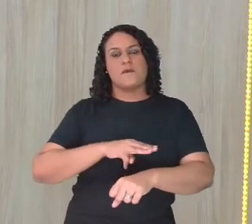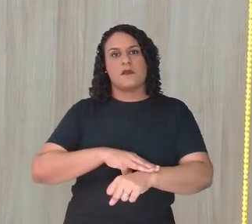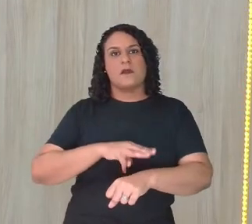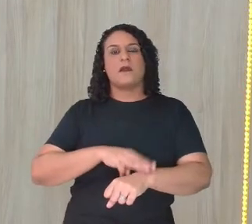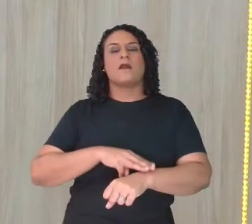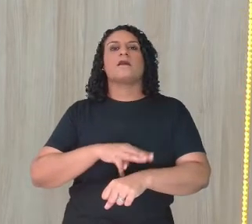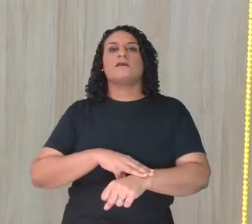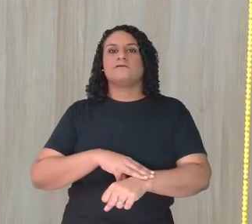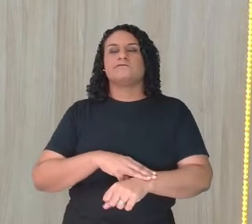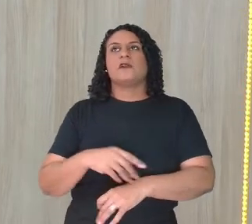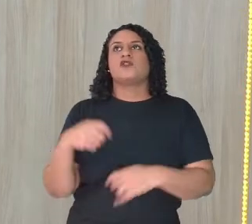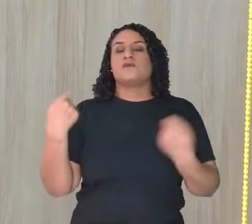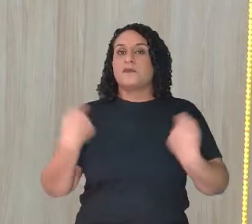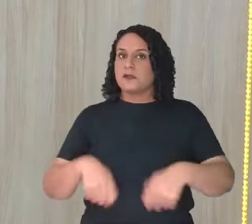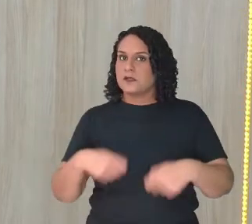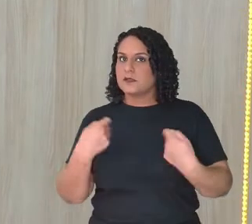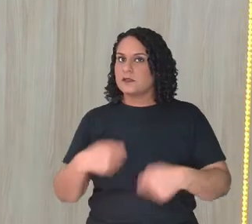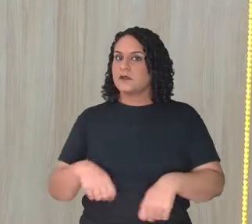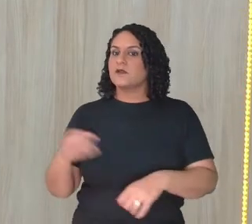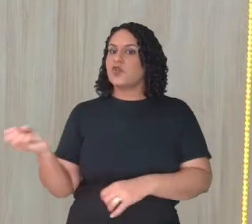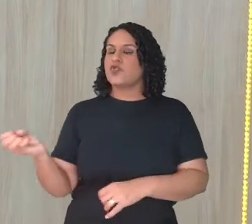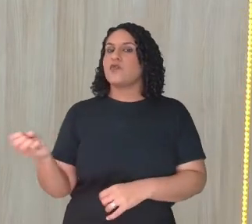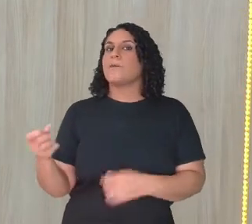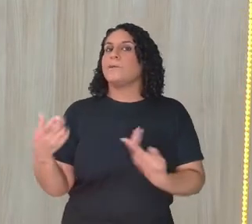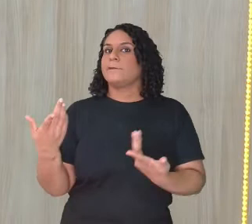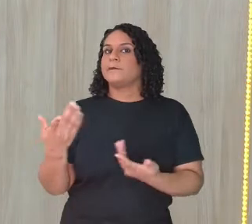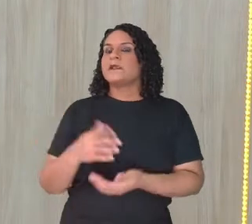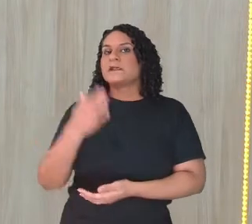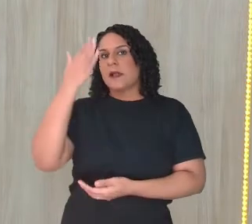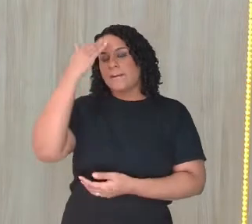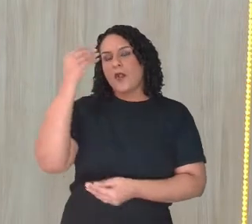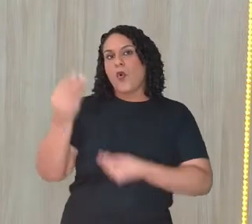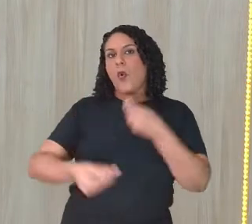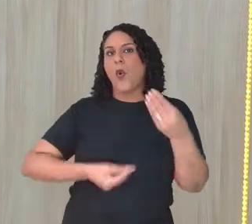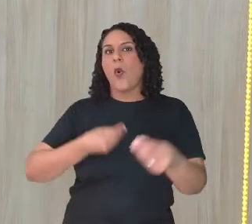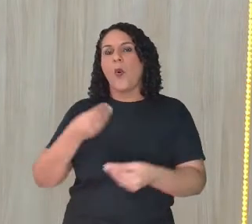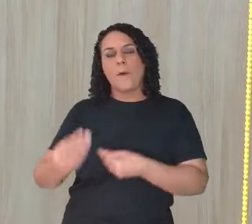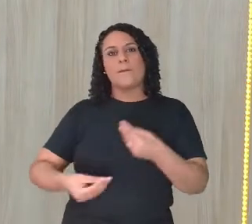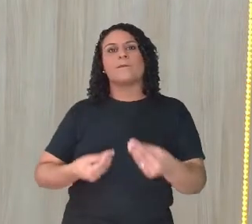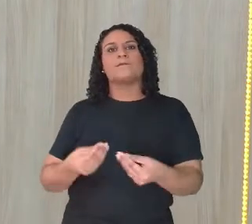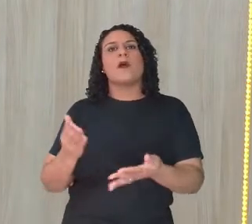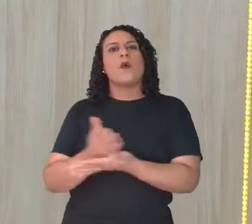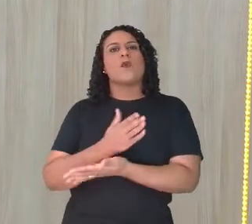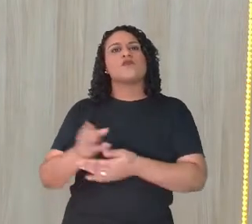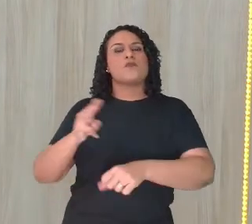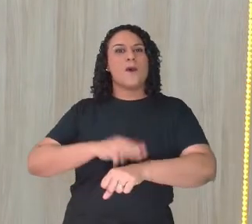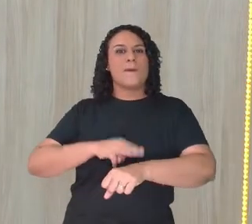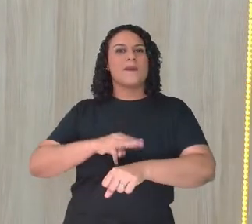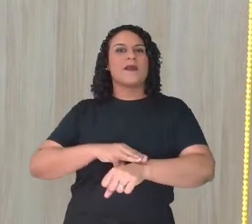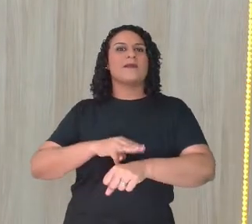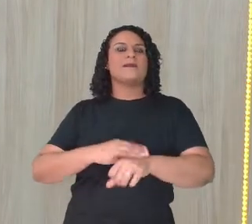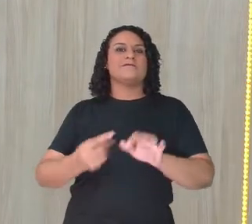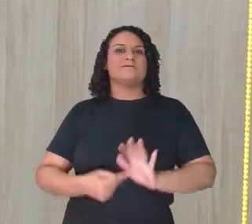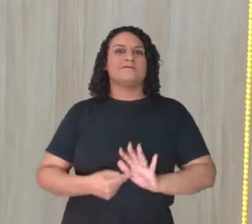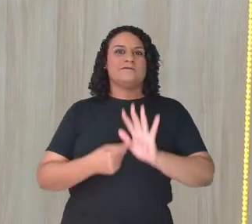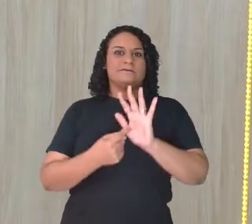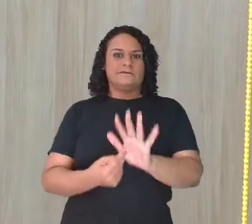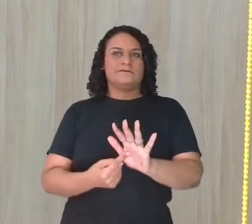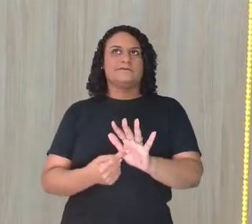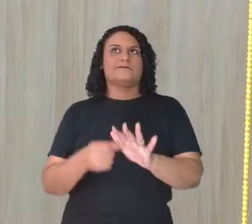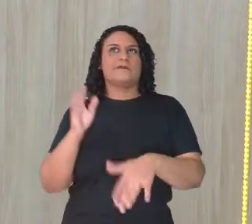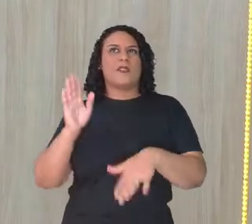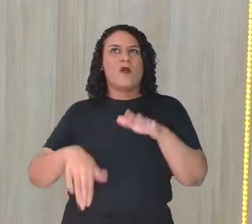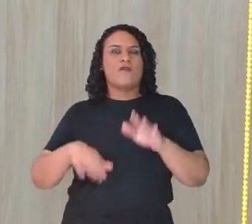o que é que a gente tem que lidar com o novo? É o momento. Tem que lidar com as situações que aparecem ali, né? Talvez algo